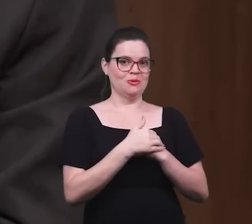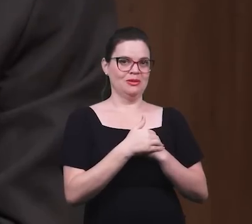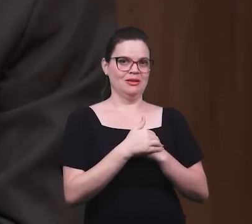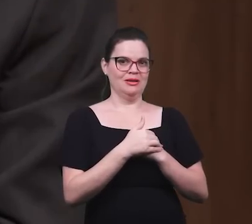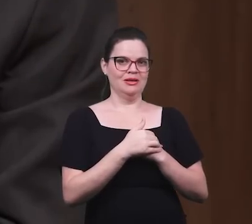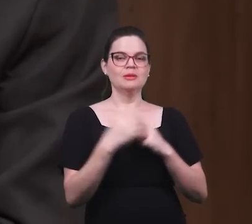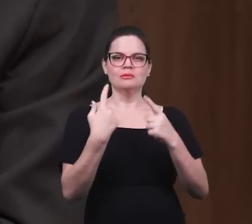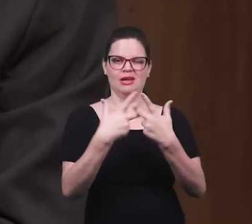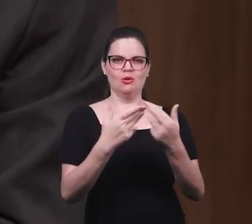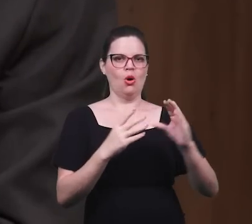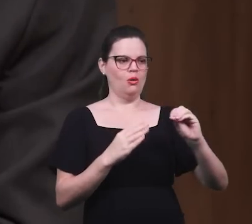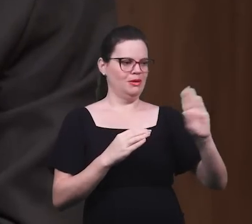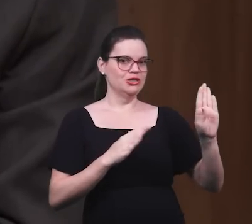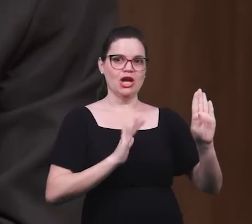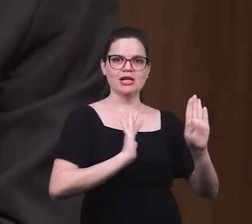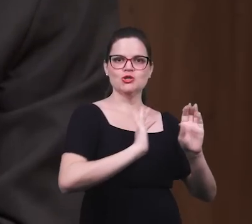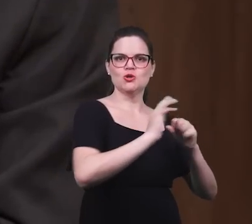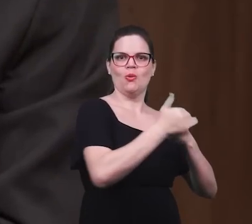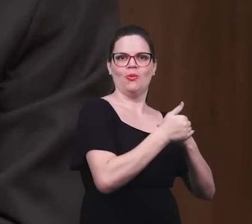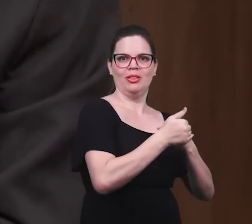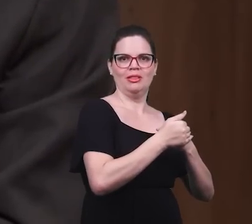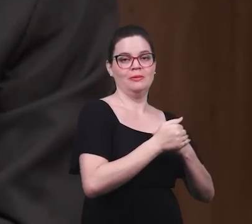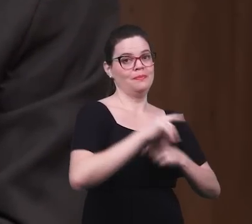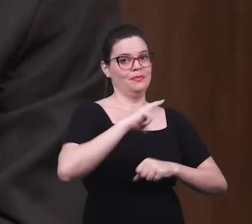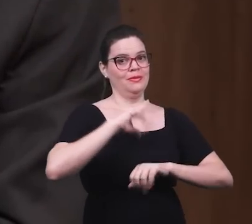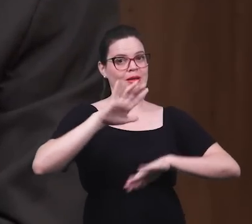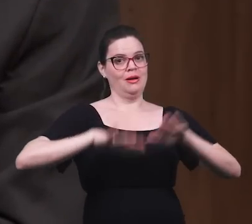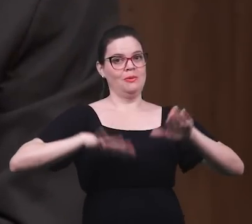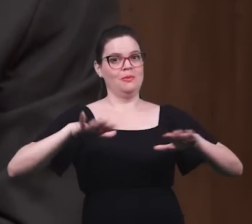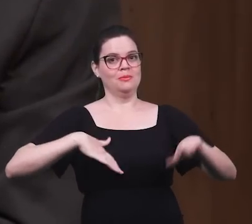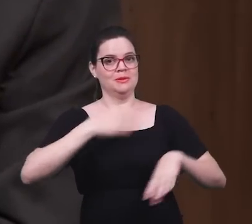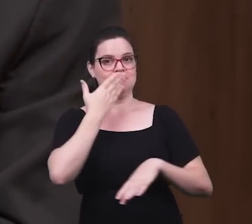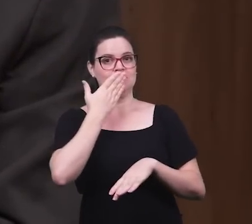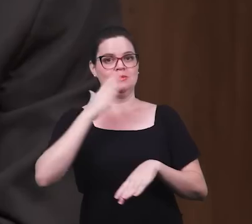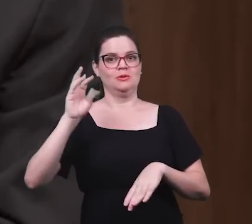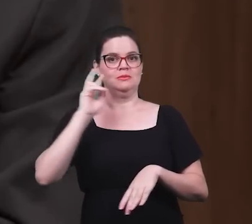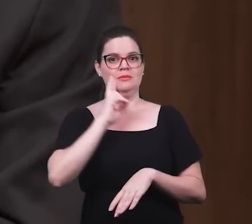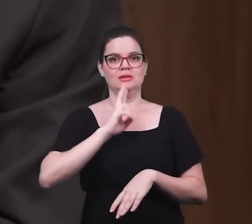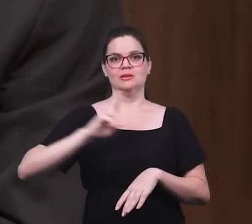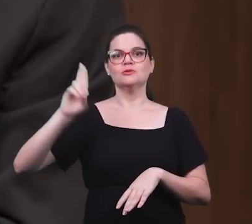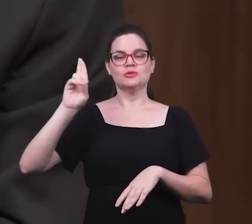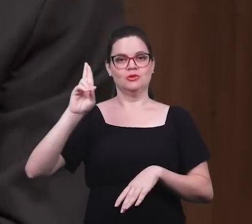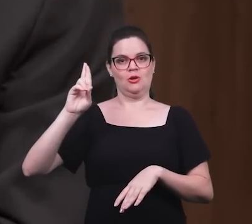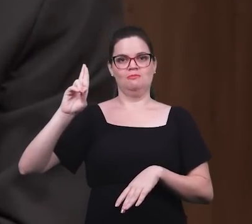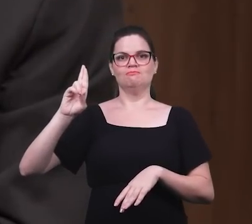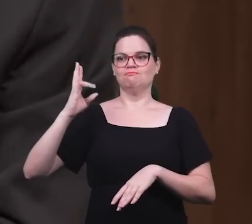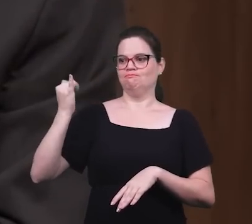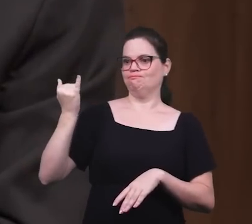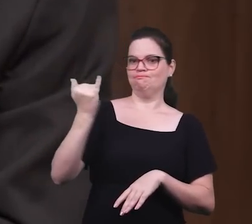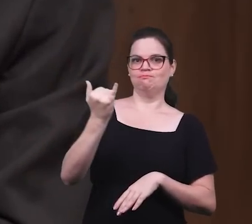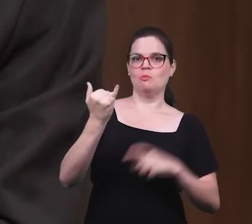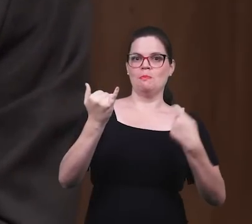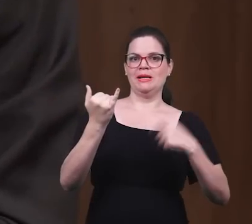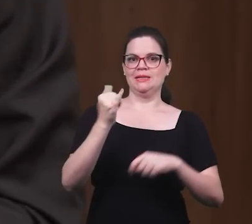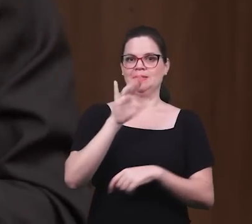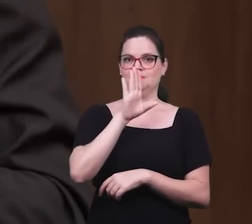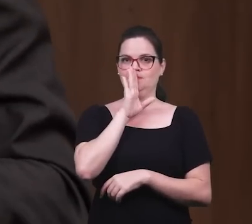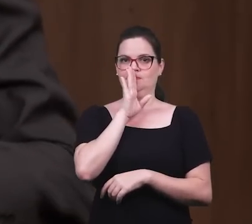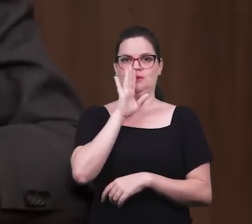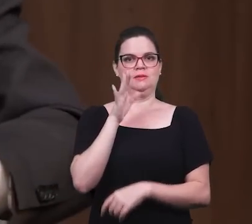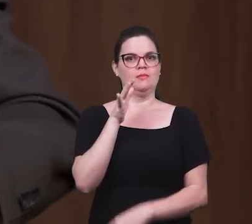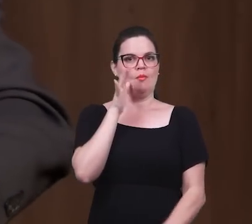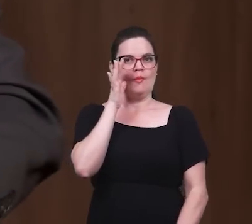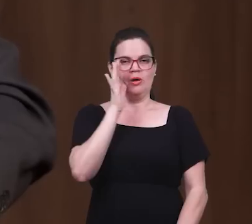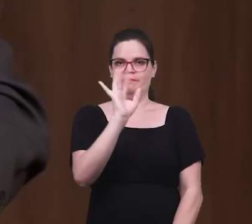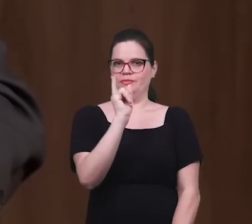que não matasse. Tem certas promessas que o Senhor faz que os pais precisam esconder. Vou dar um exemplo. Você